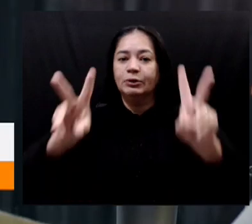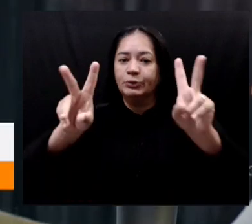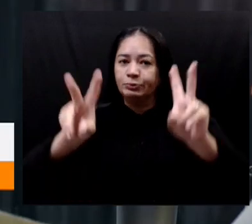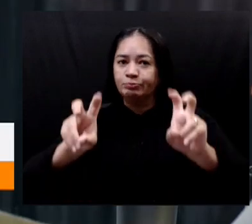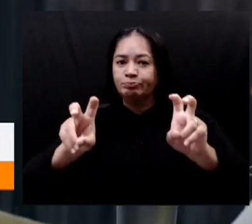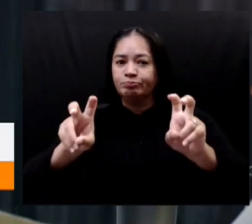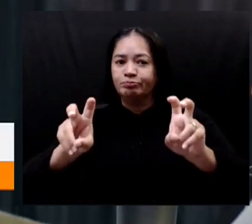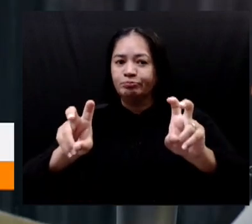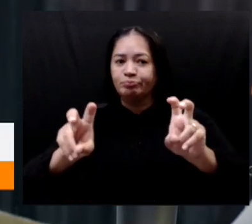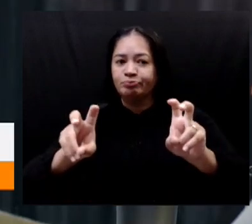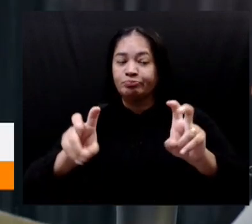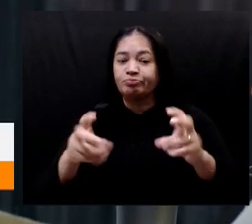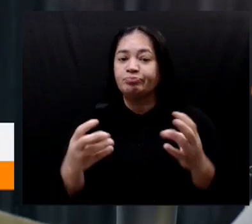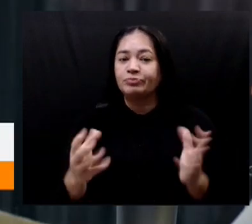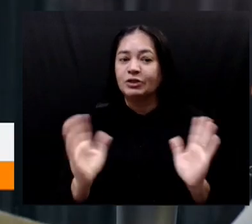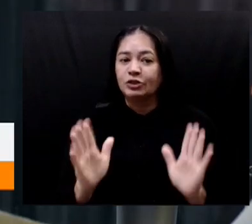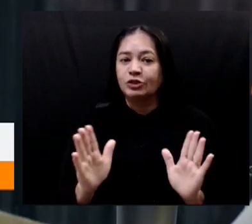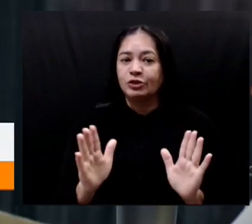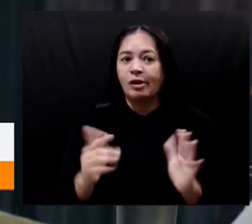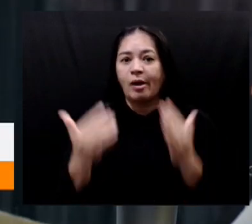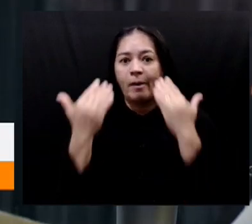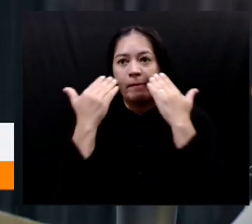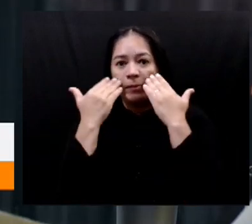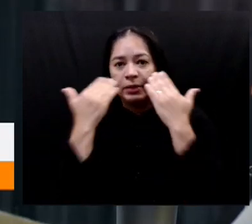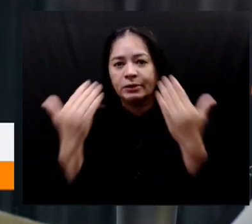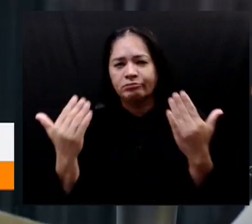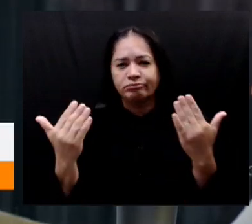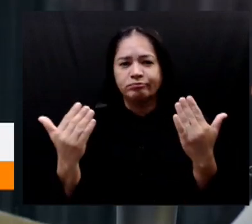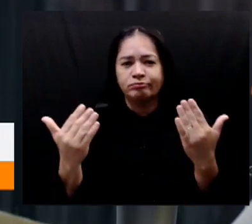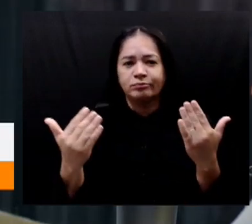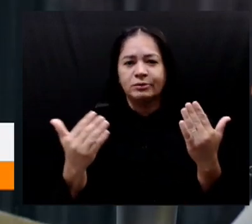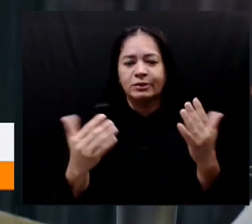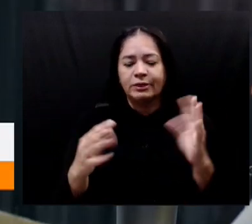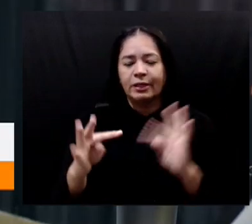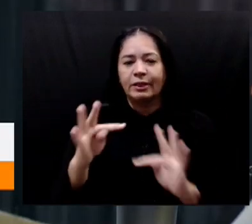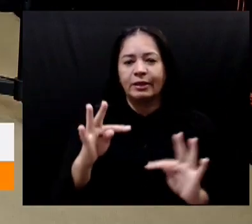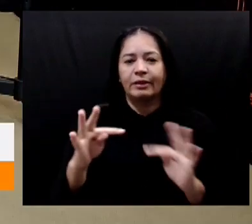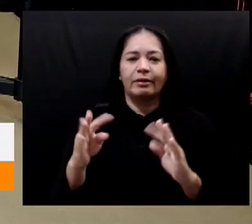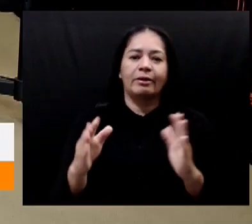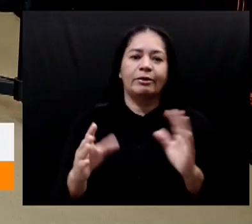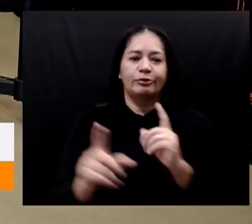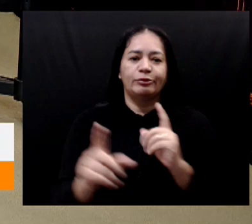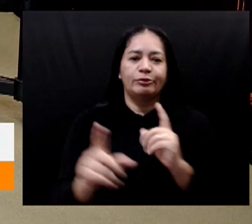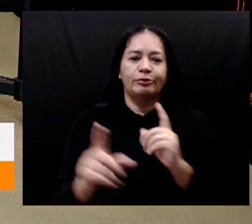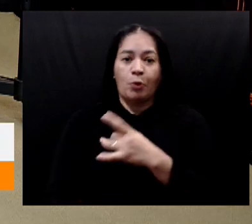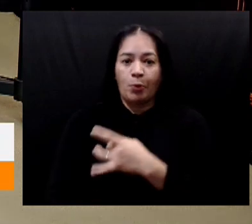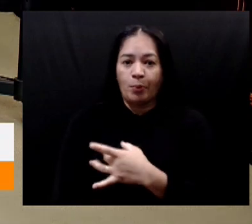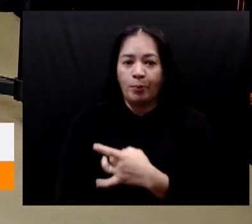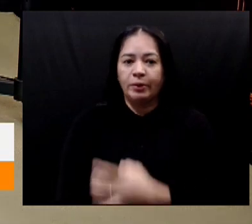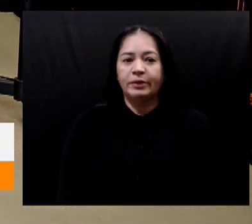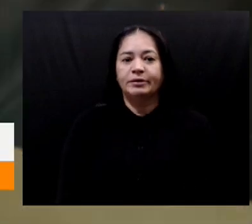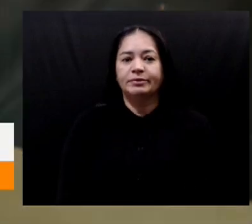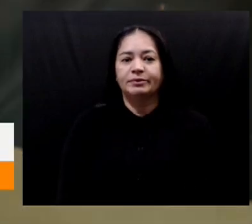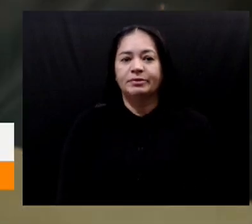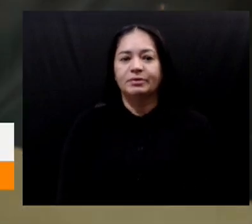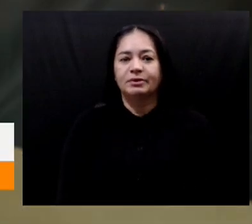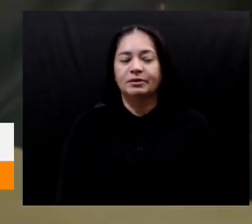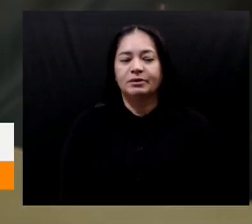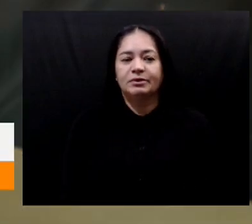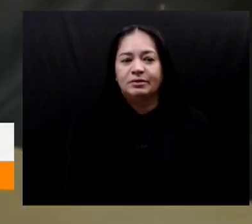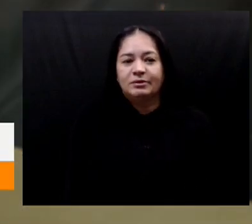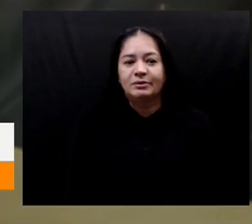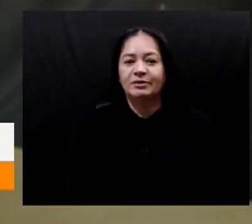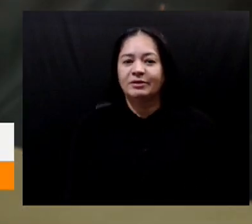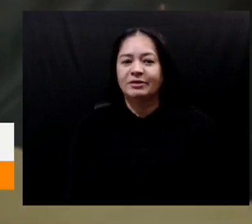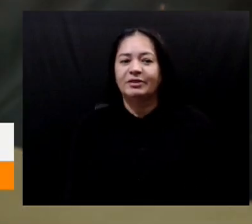ele aparece, nas sessões de terapia, esse medo, É, e né. sobre esse medo, a gente vai